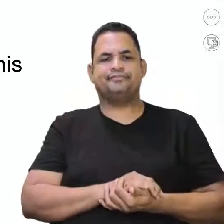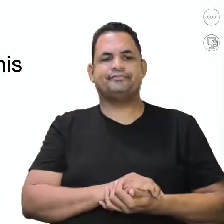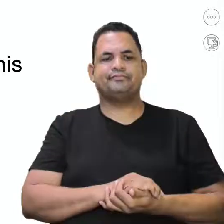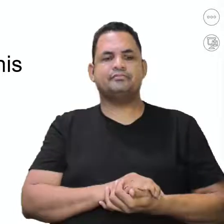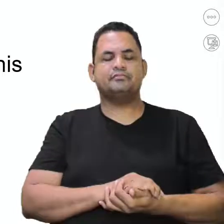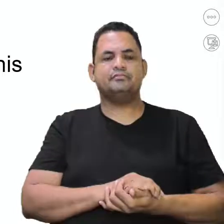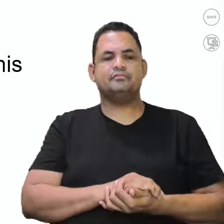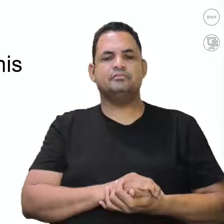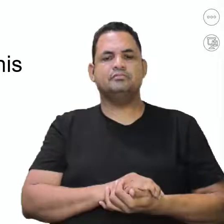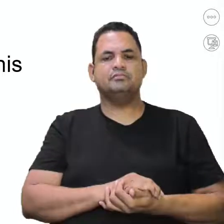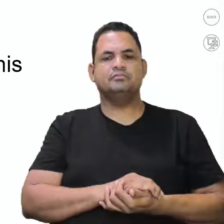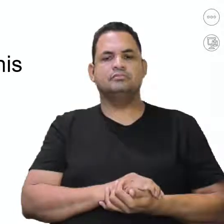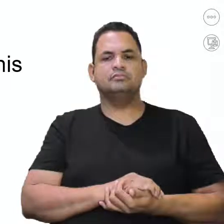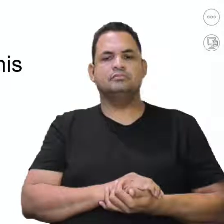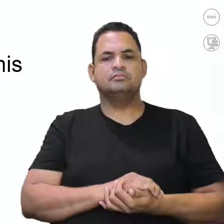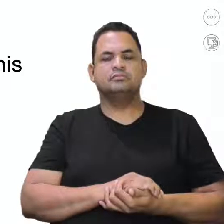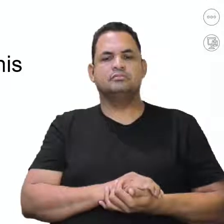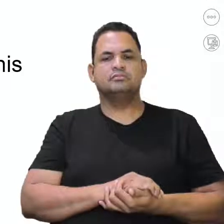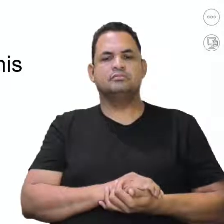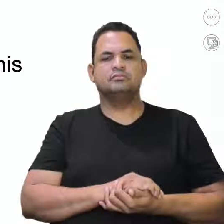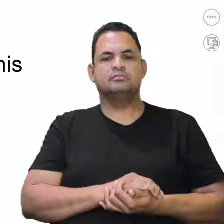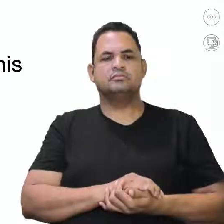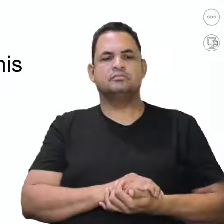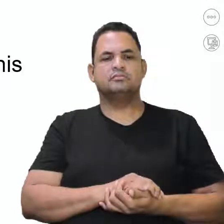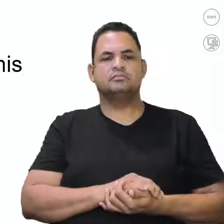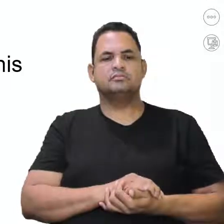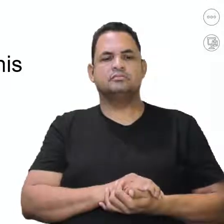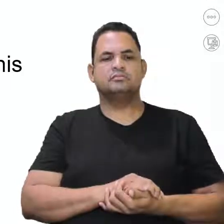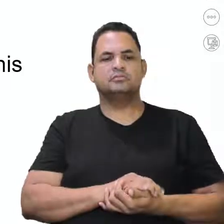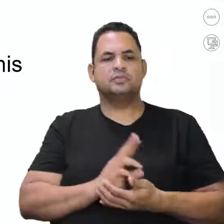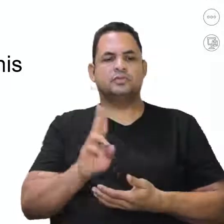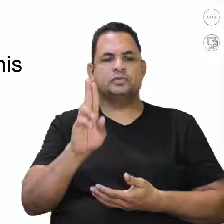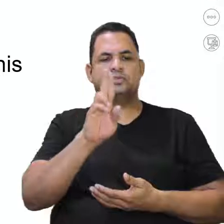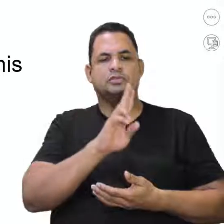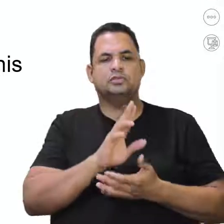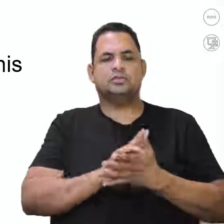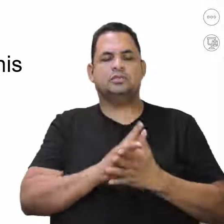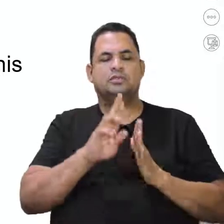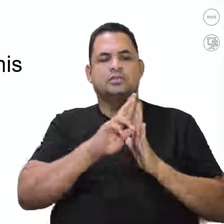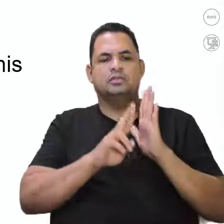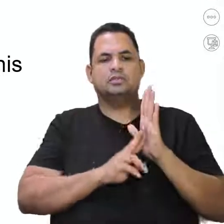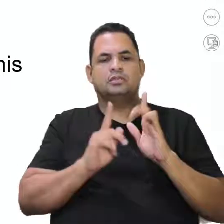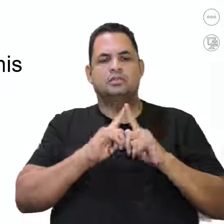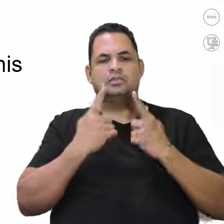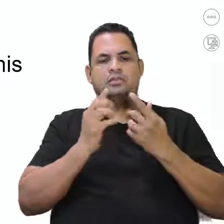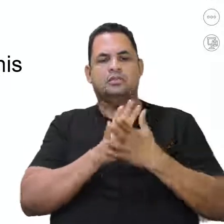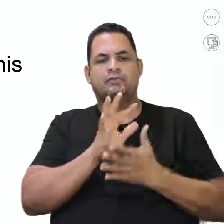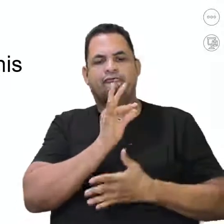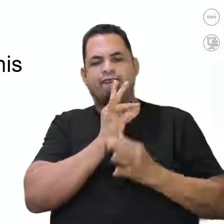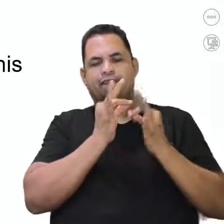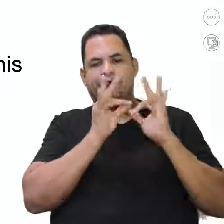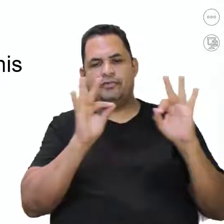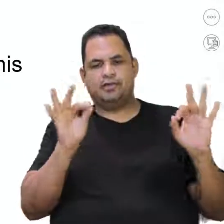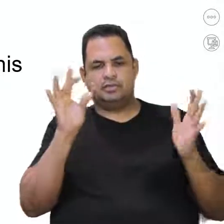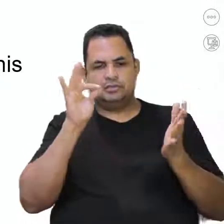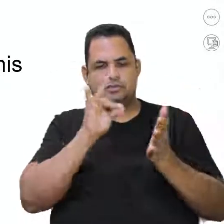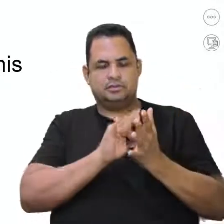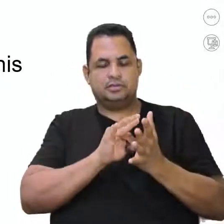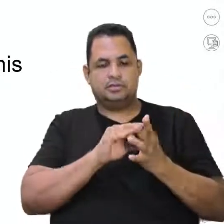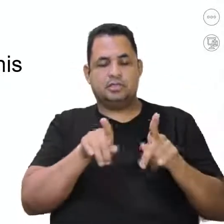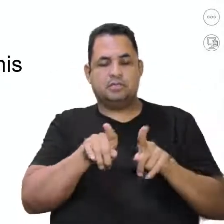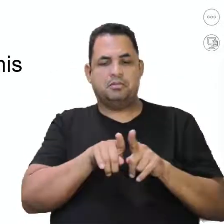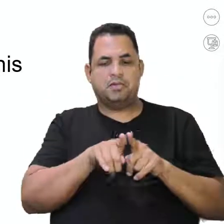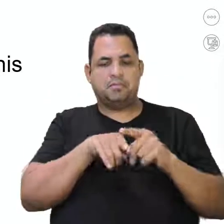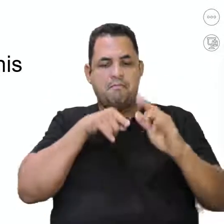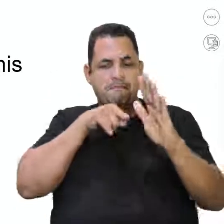bem? Então, olha aí, ele é usado por regra geral em frases afirmativas